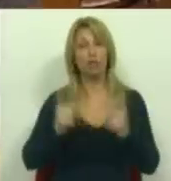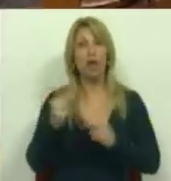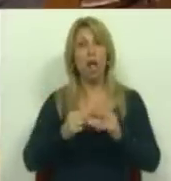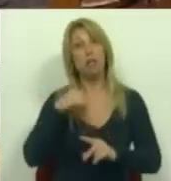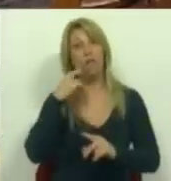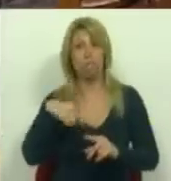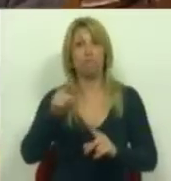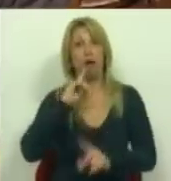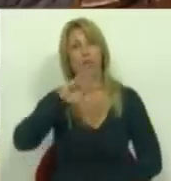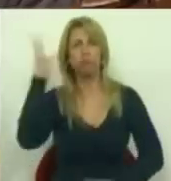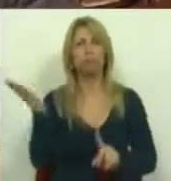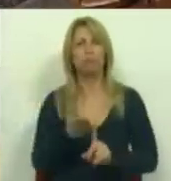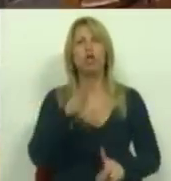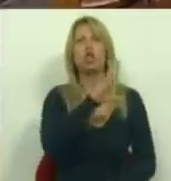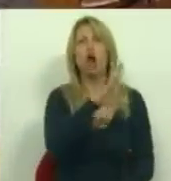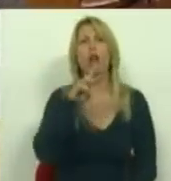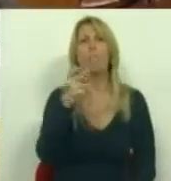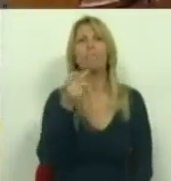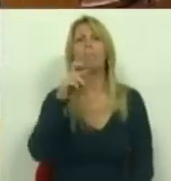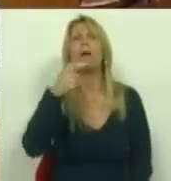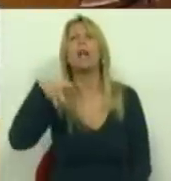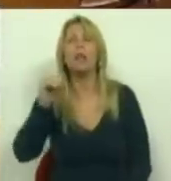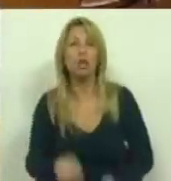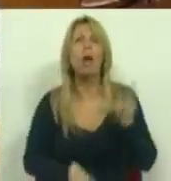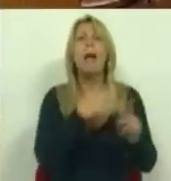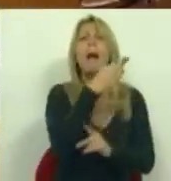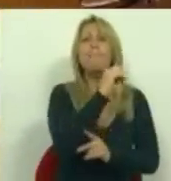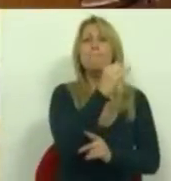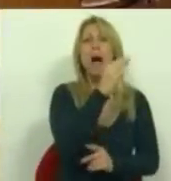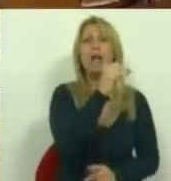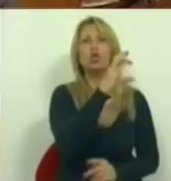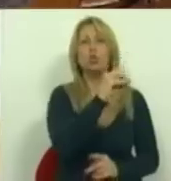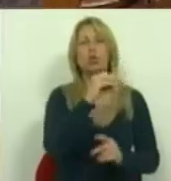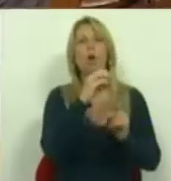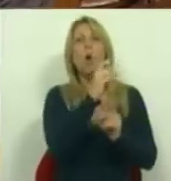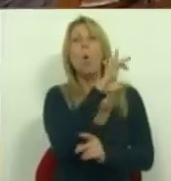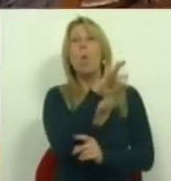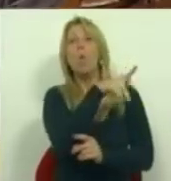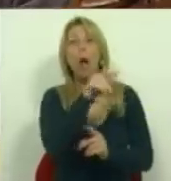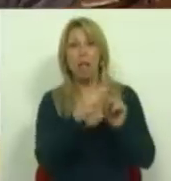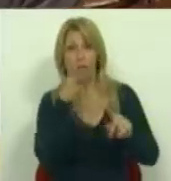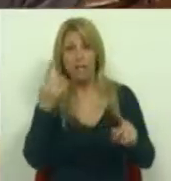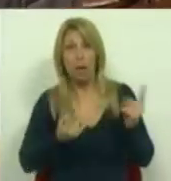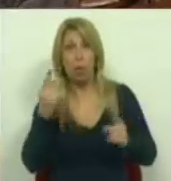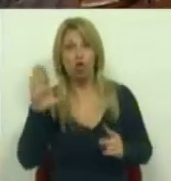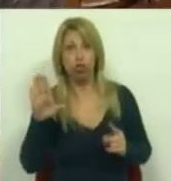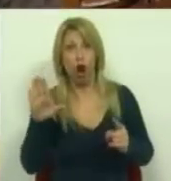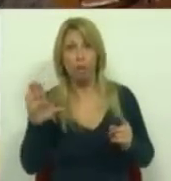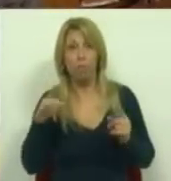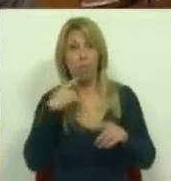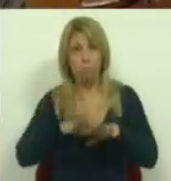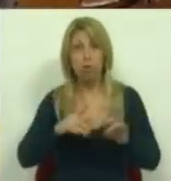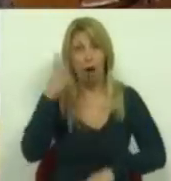Martins? Dirá Passos Coelho alguma coisa a Soares dos Santos sobre a equidade na austeridade? Ouviu alguém, Paulo